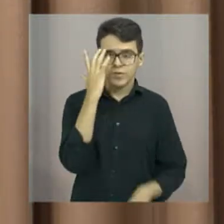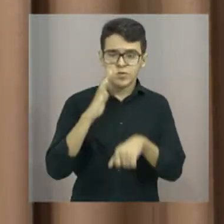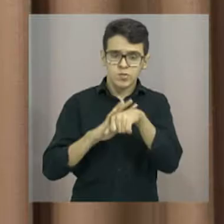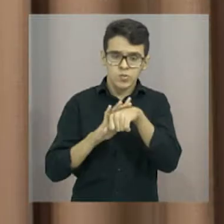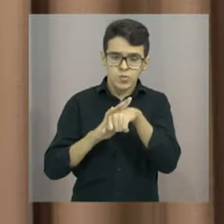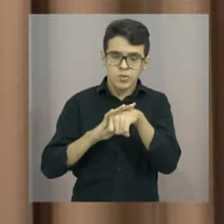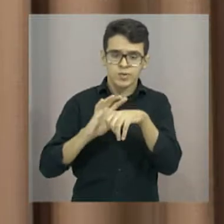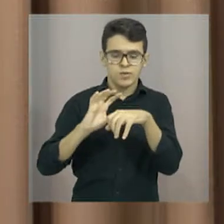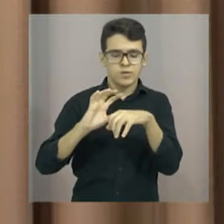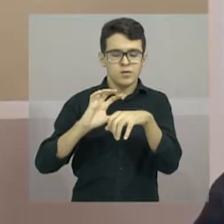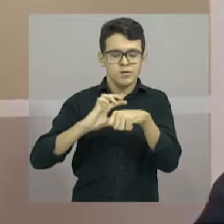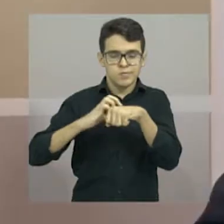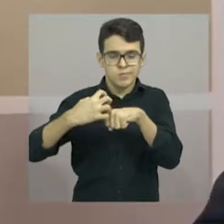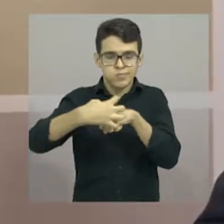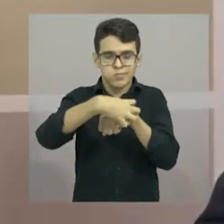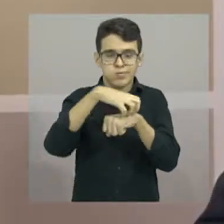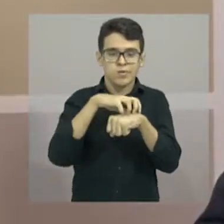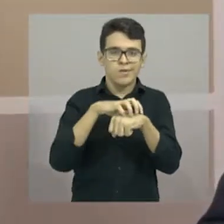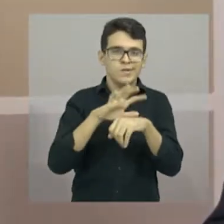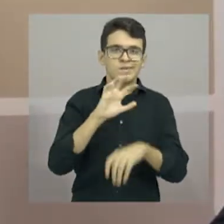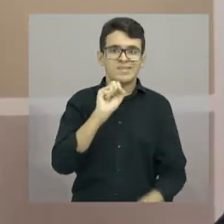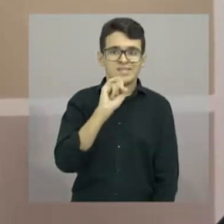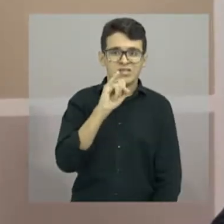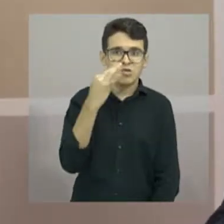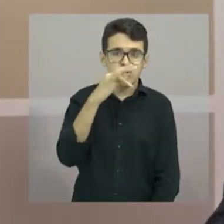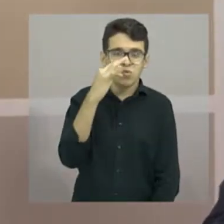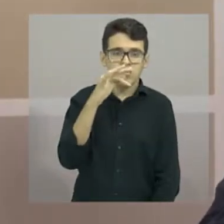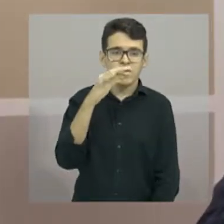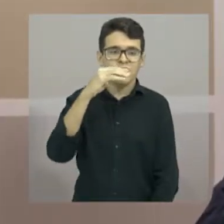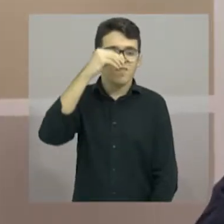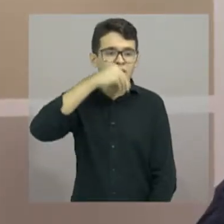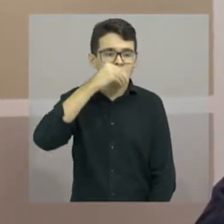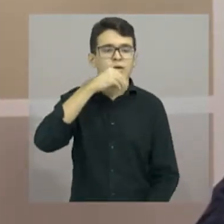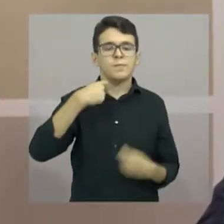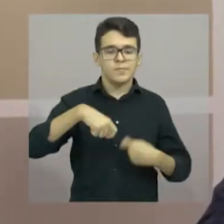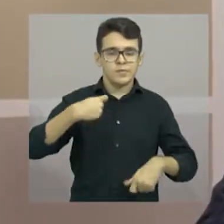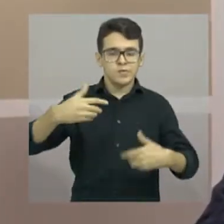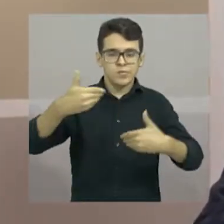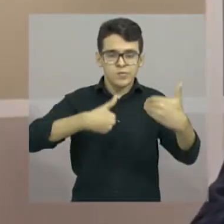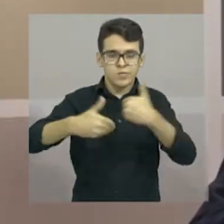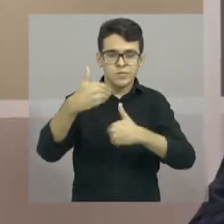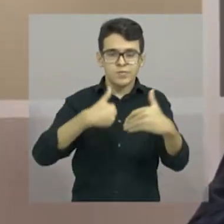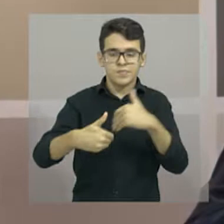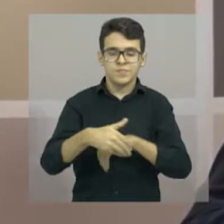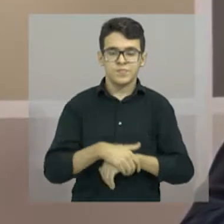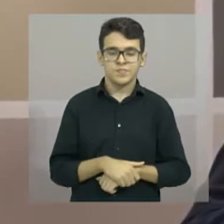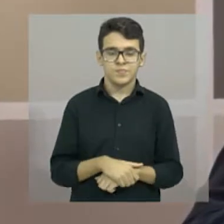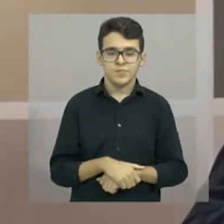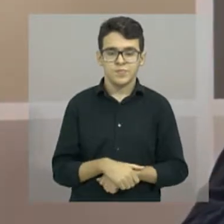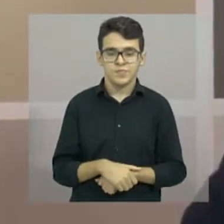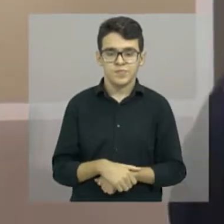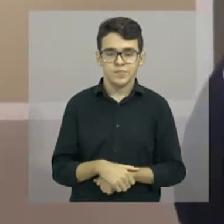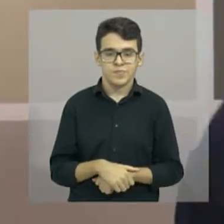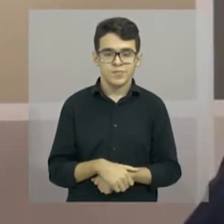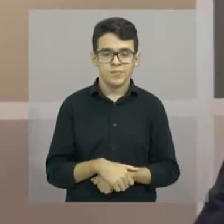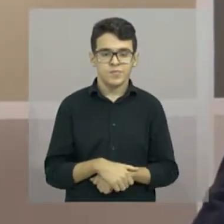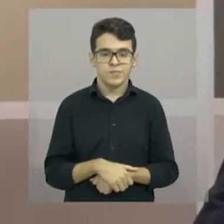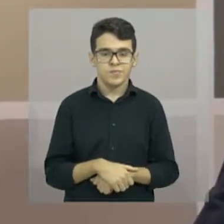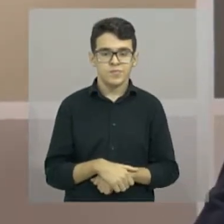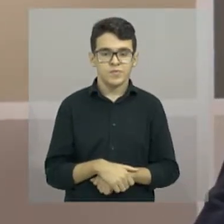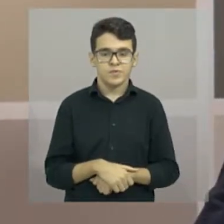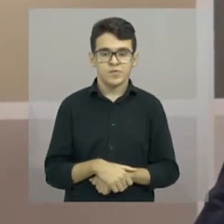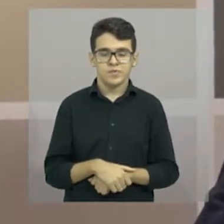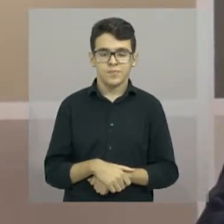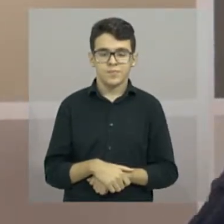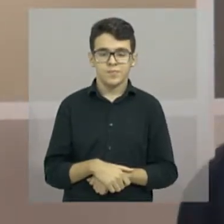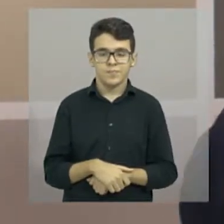intensas, também é adequado, né, Carlos? Com certeza. Assim, a gente tem que pegar um paciente com chikungunya, uma consulta bem feita